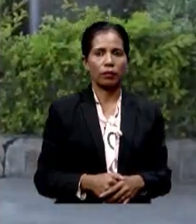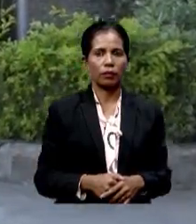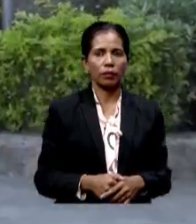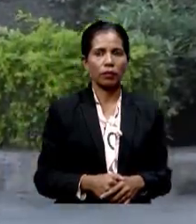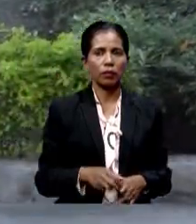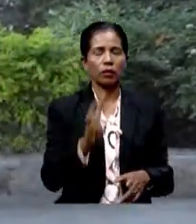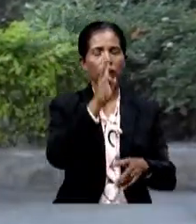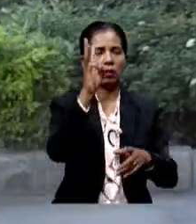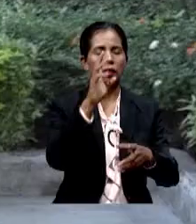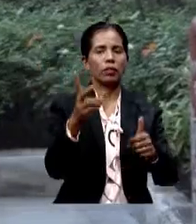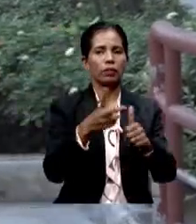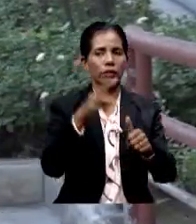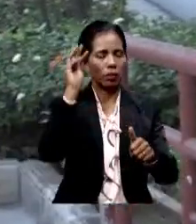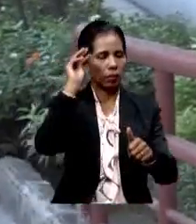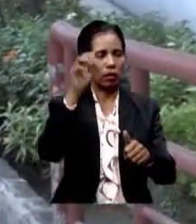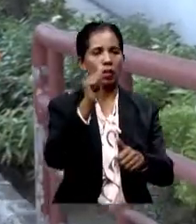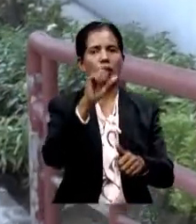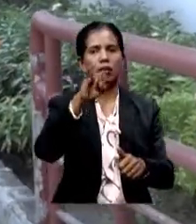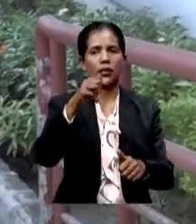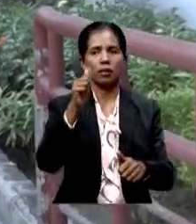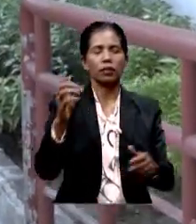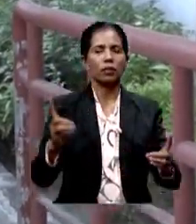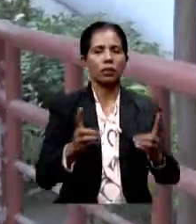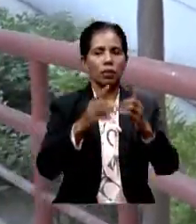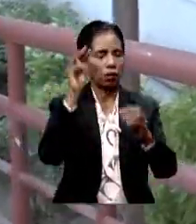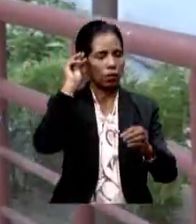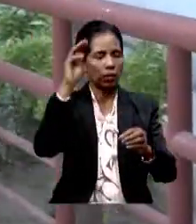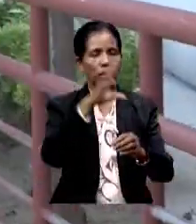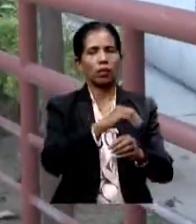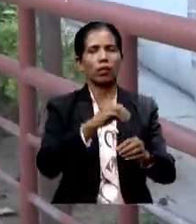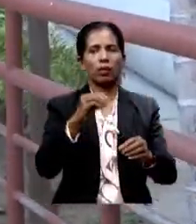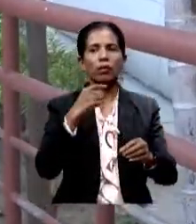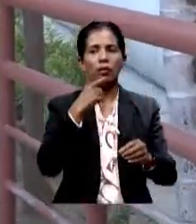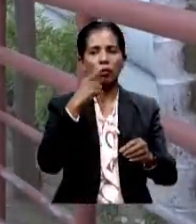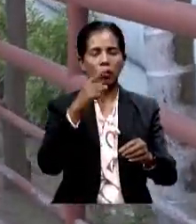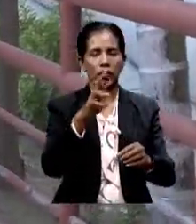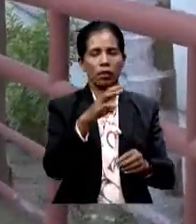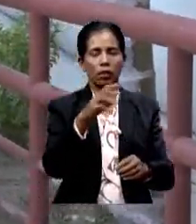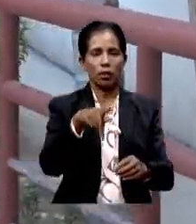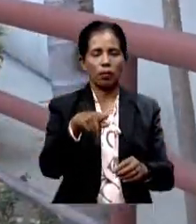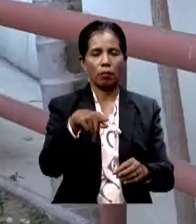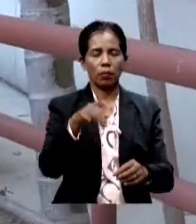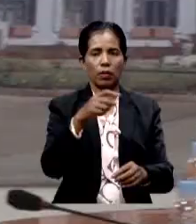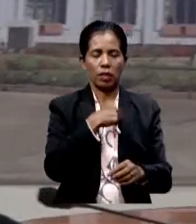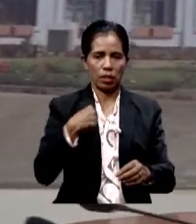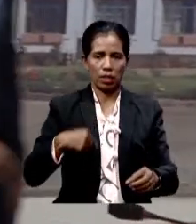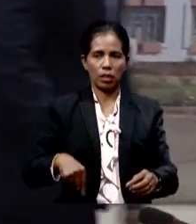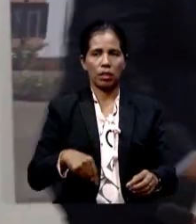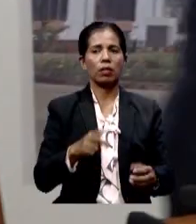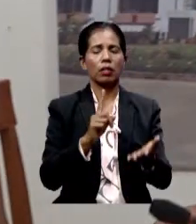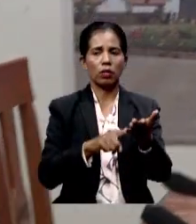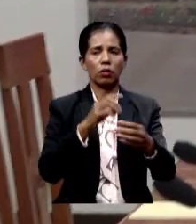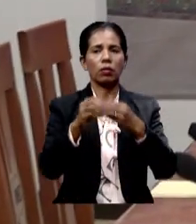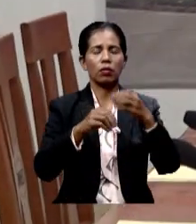Quarta, né? Vice-ministra Assunto ASEAN, Hasorumal, o ministro adjunto Negócio Estrangeiro República Popular China, onde discute com